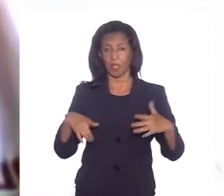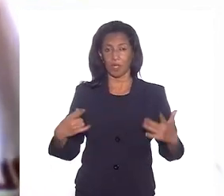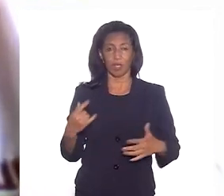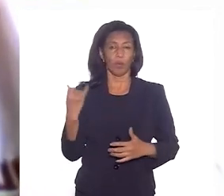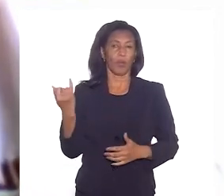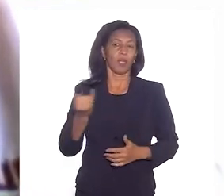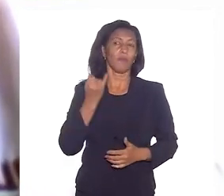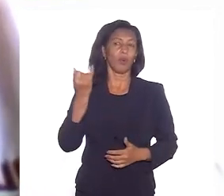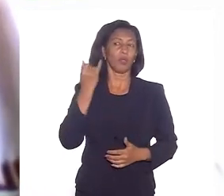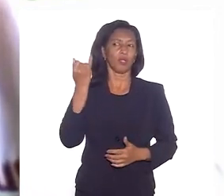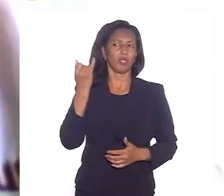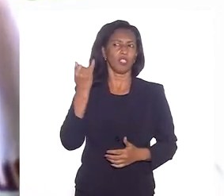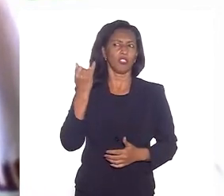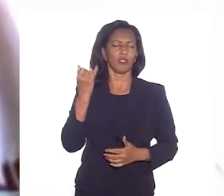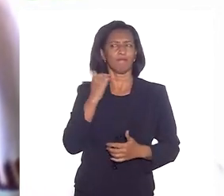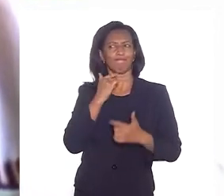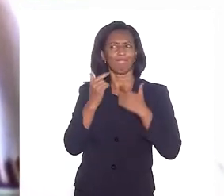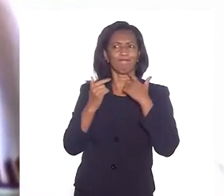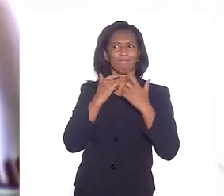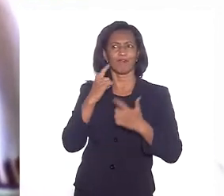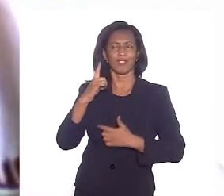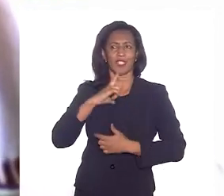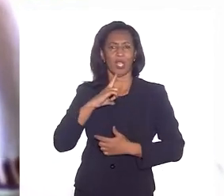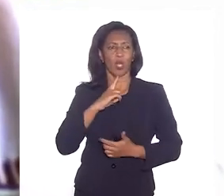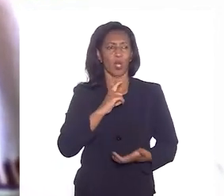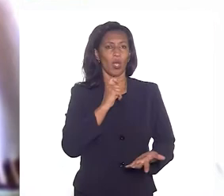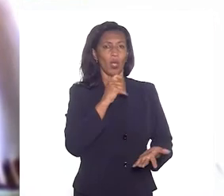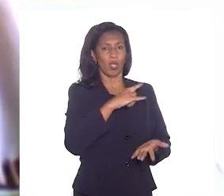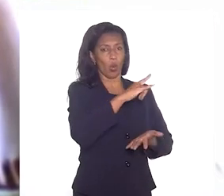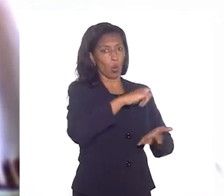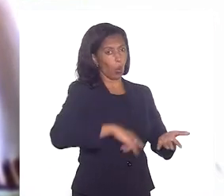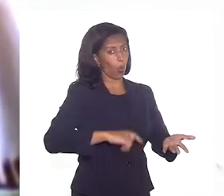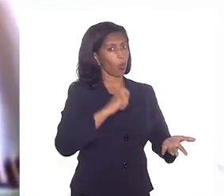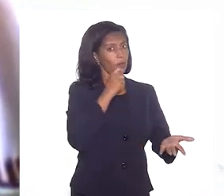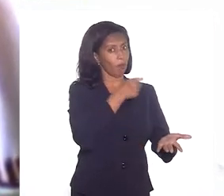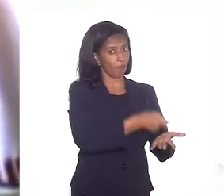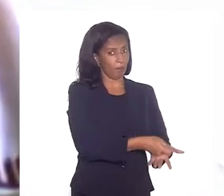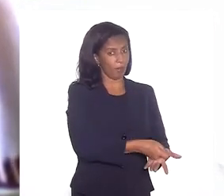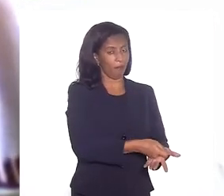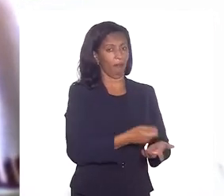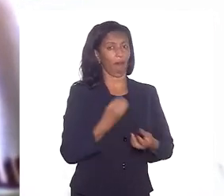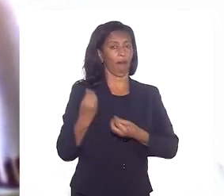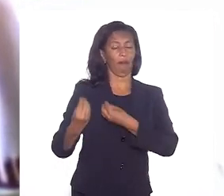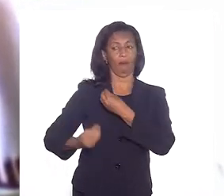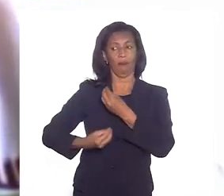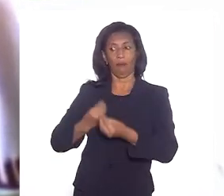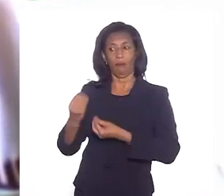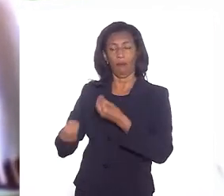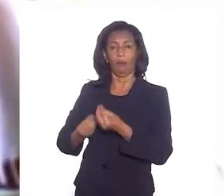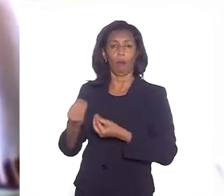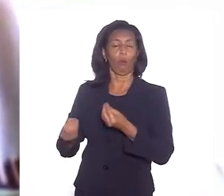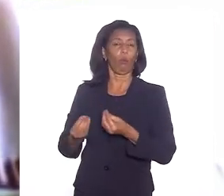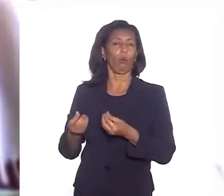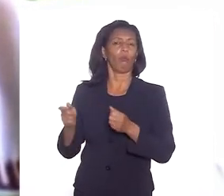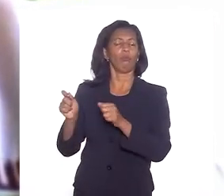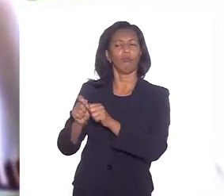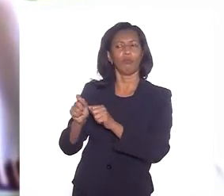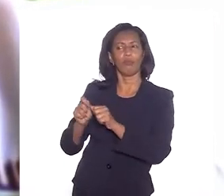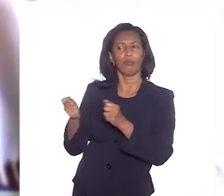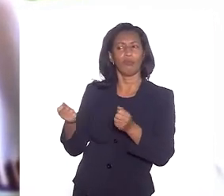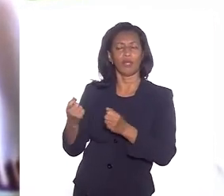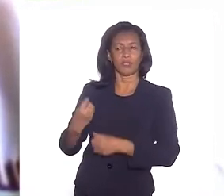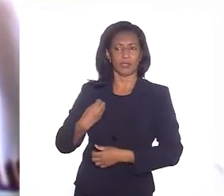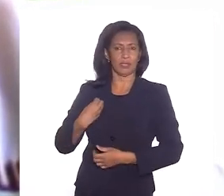todos esses questionamentos que a gente fez, como de pagar, como lidar com esse novo normal,